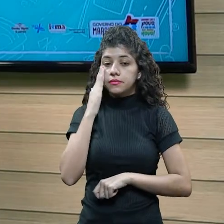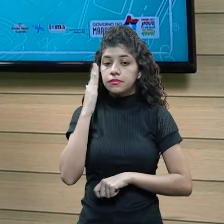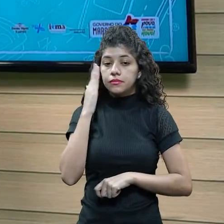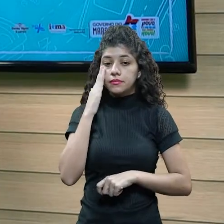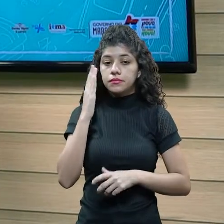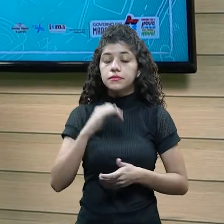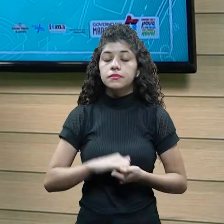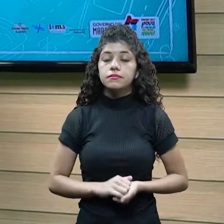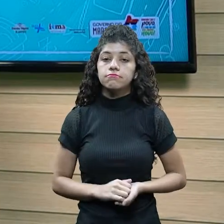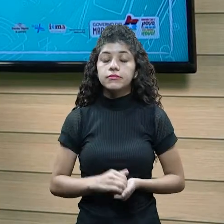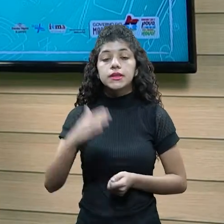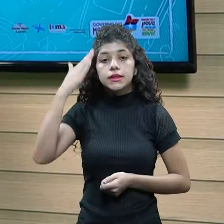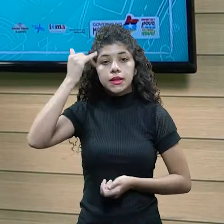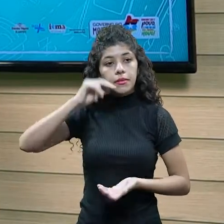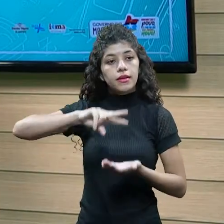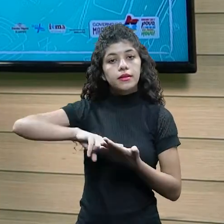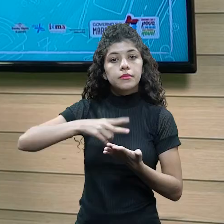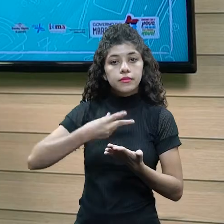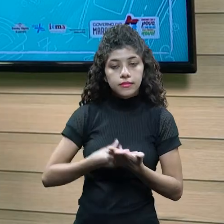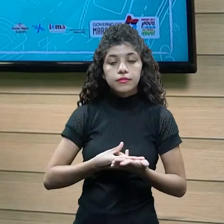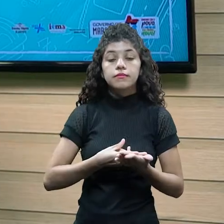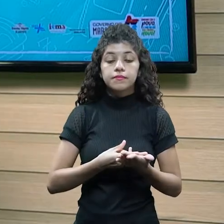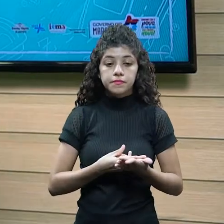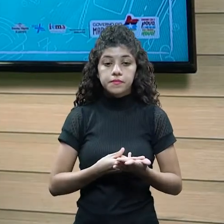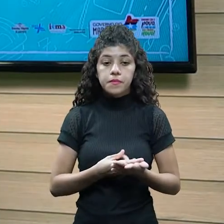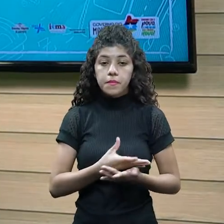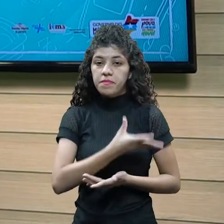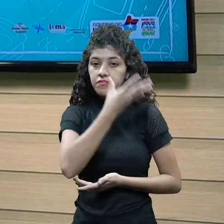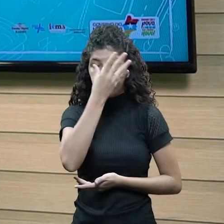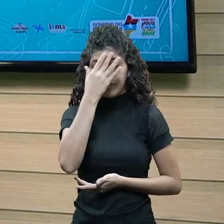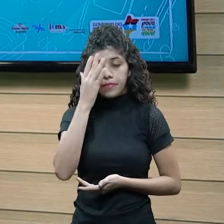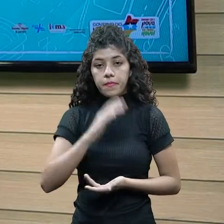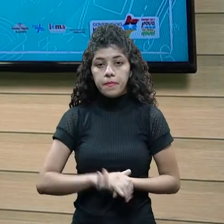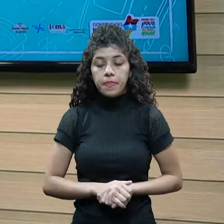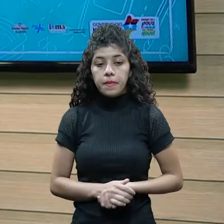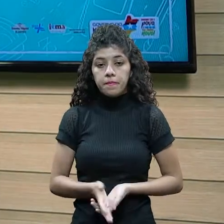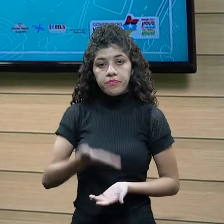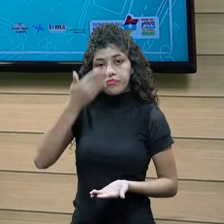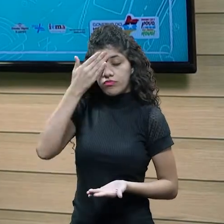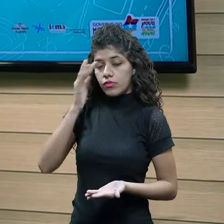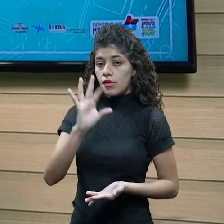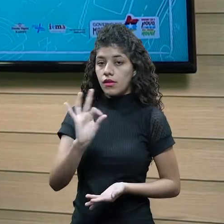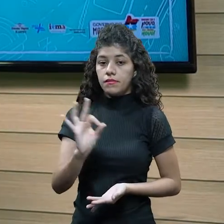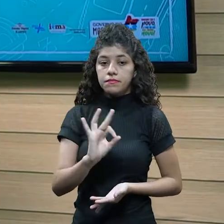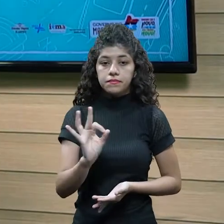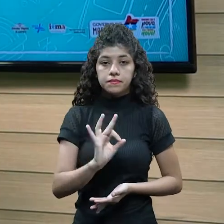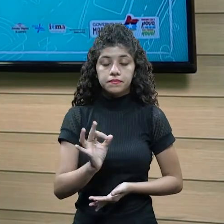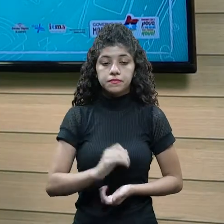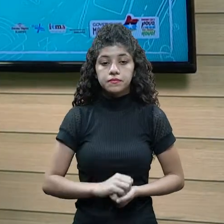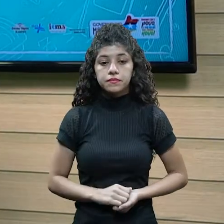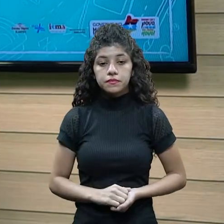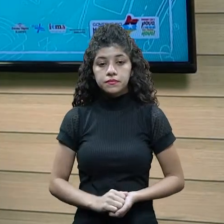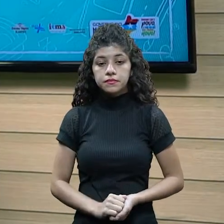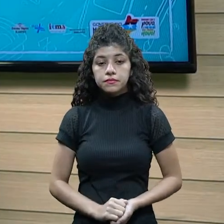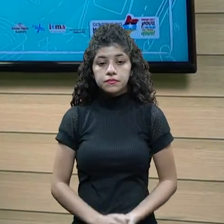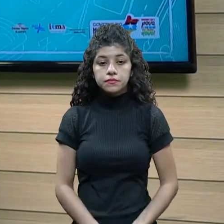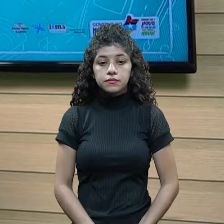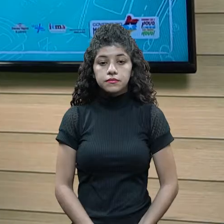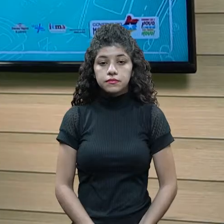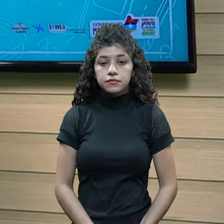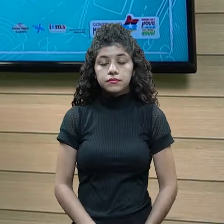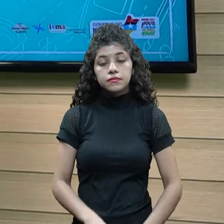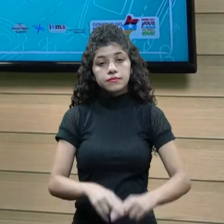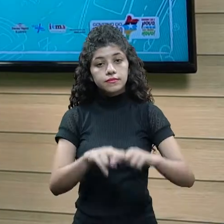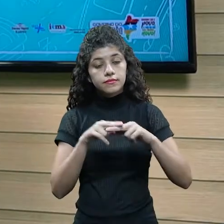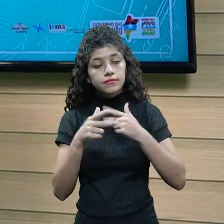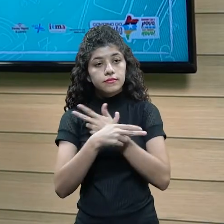saber interpretar a questão da matemática. Não é simplesmente decoreba. Por mais que eu diga que é uma ciência exata, mas eu não posso chamá-la de decoreba. Por isso